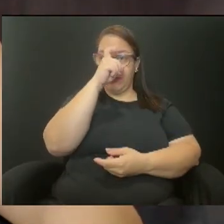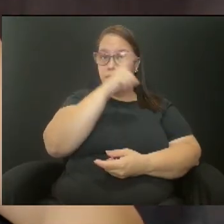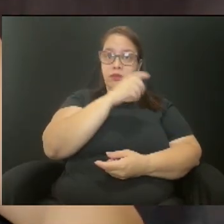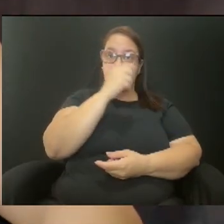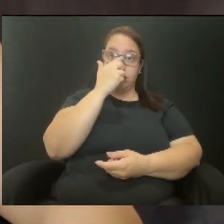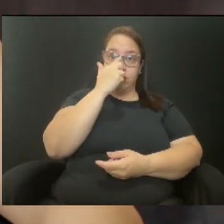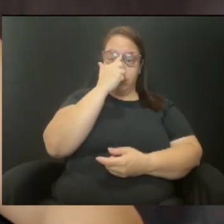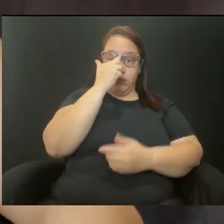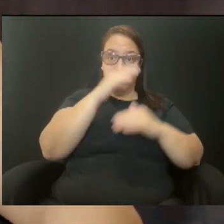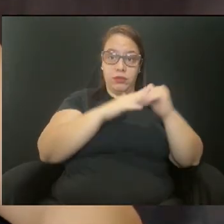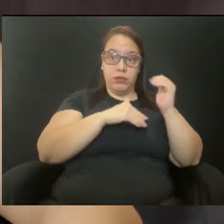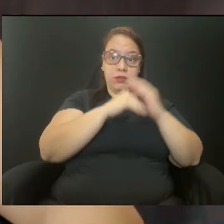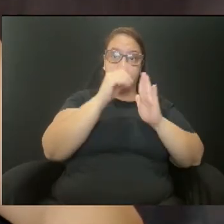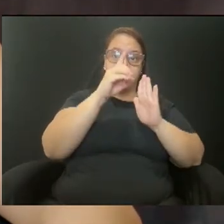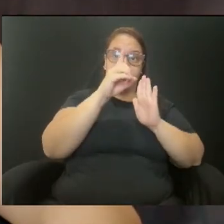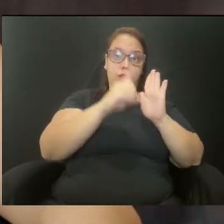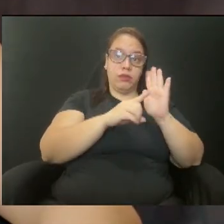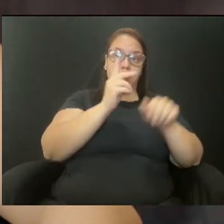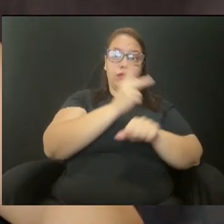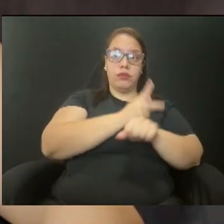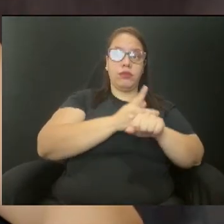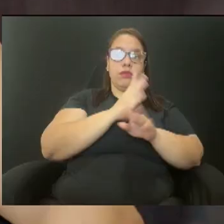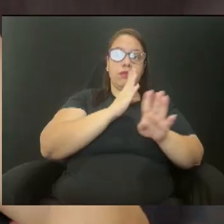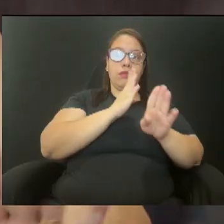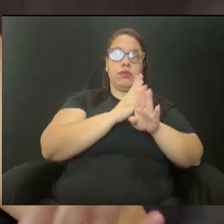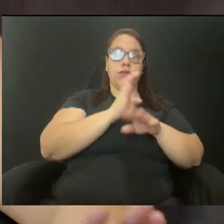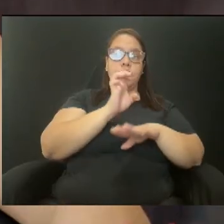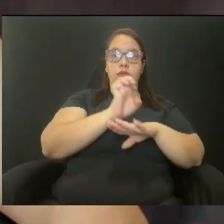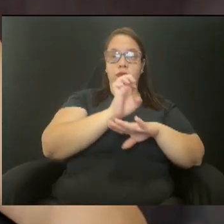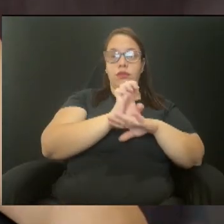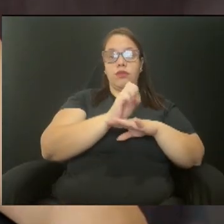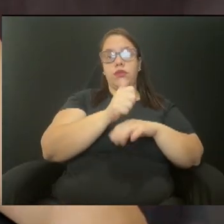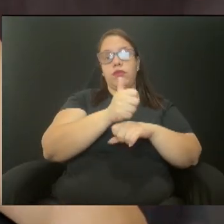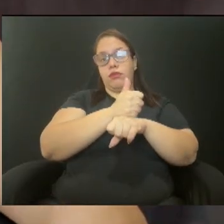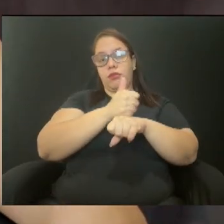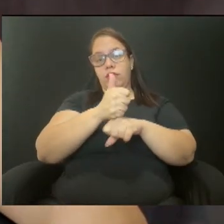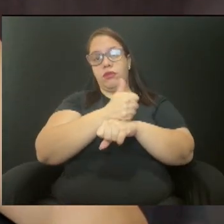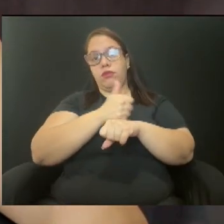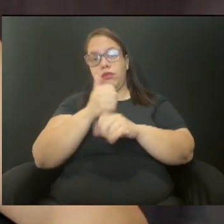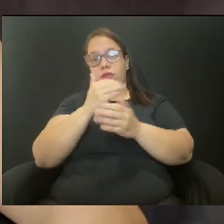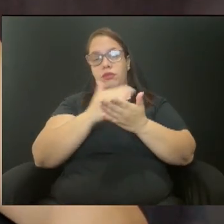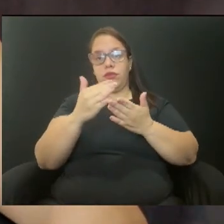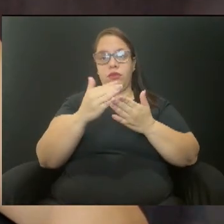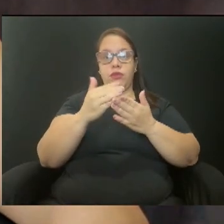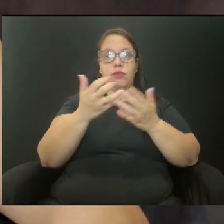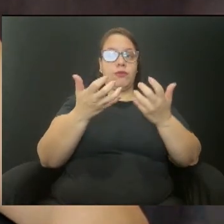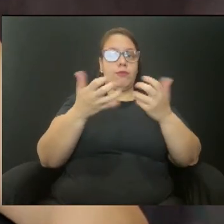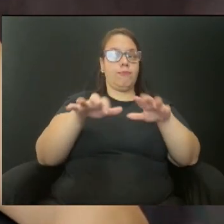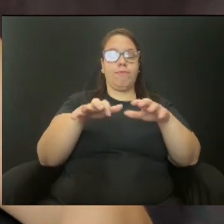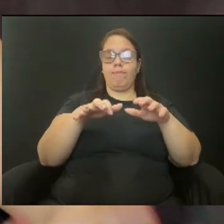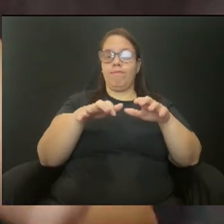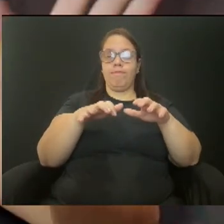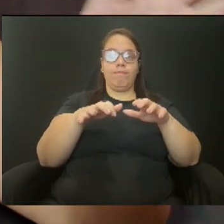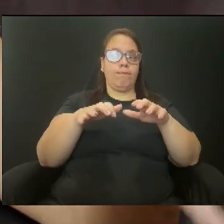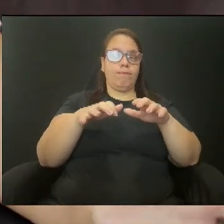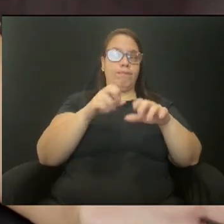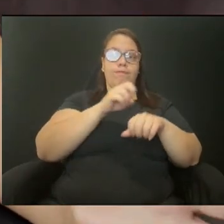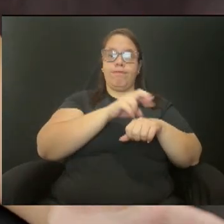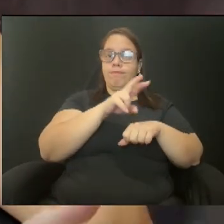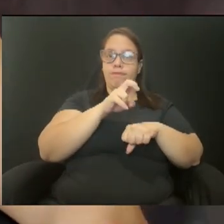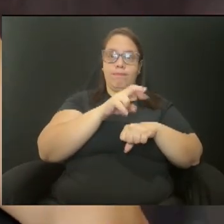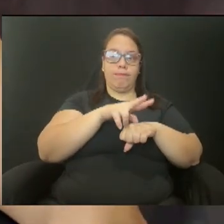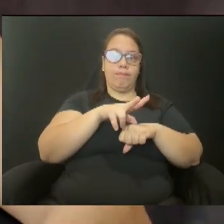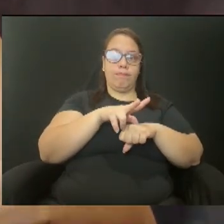gente buscar encontrar estagiários ou profissionais no início de carreira, as pessoas já não querem mais essas vagas, elas querem ou já começar